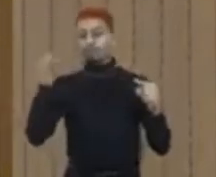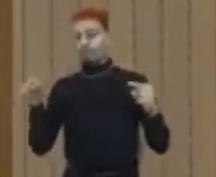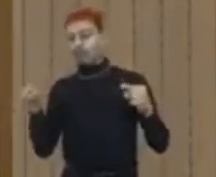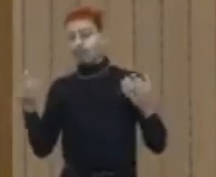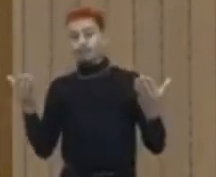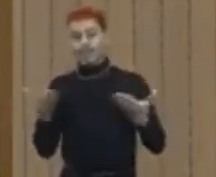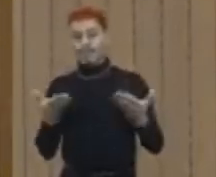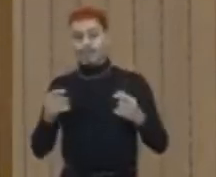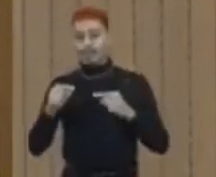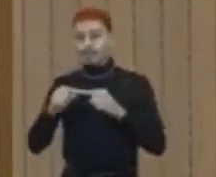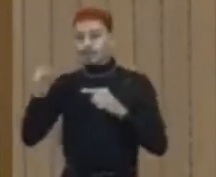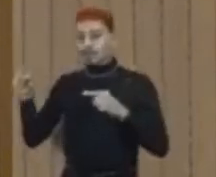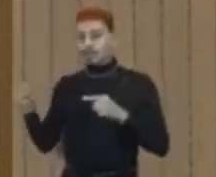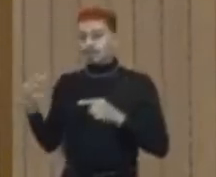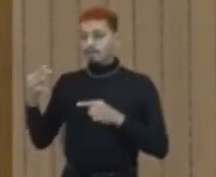futuro.